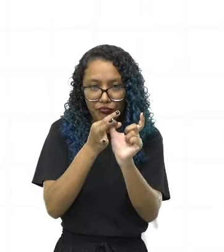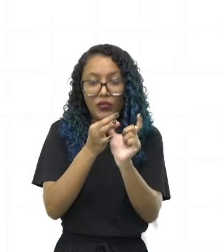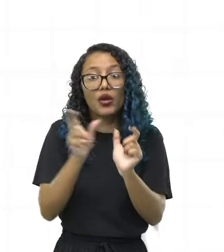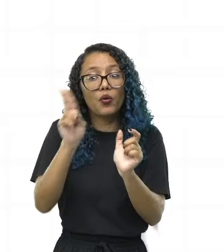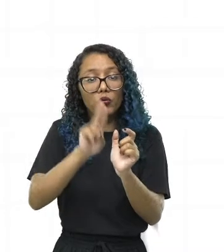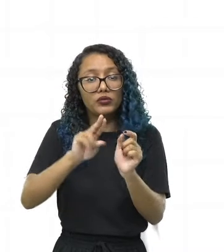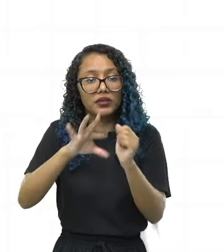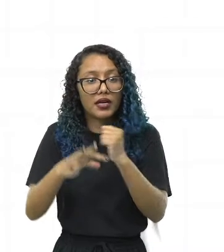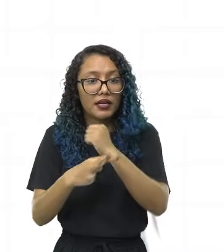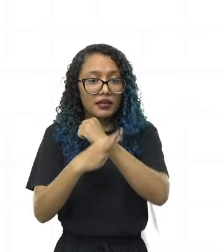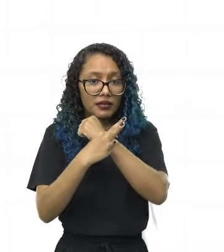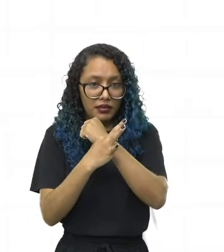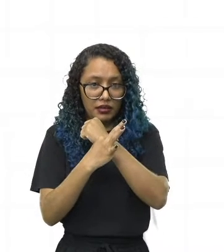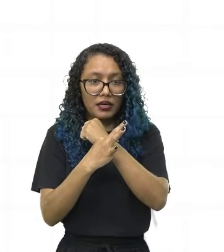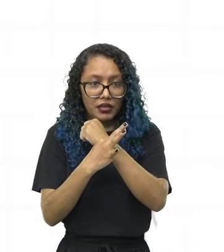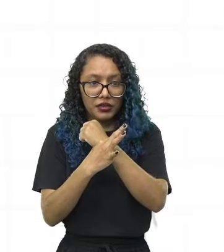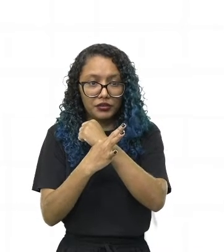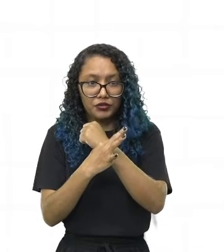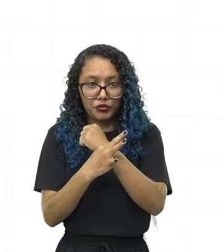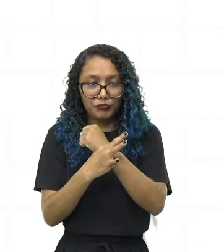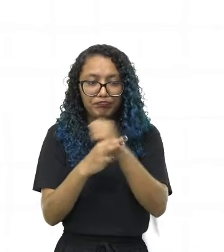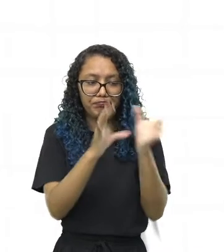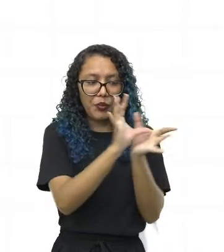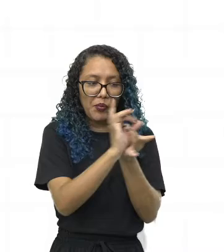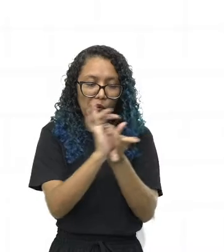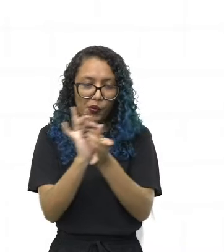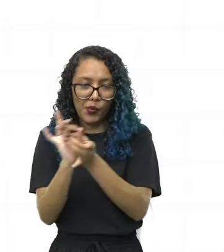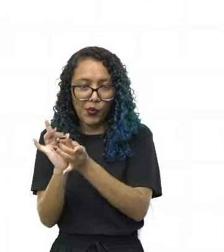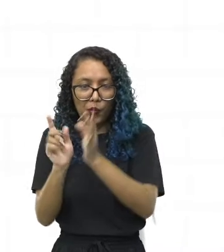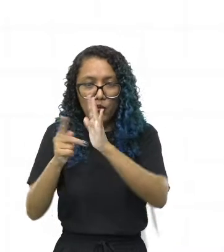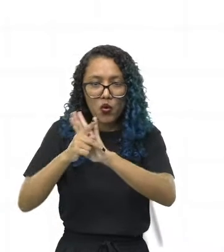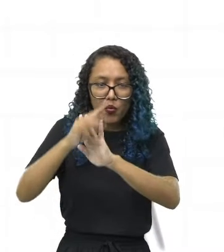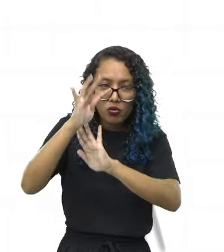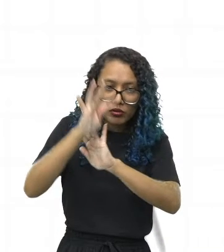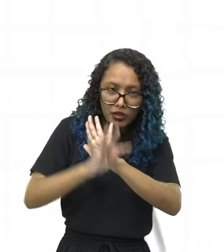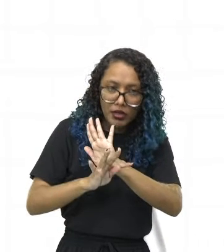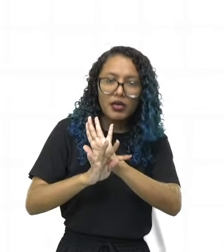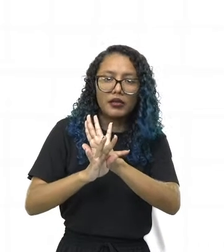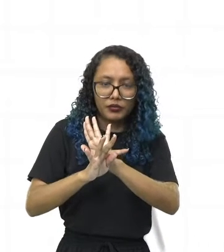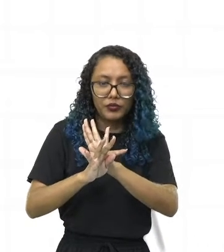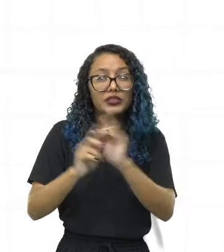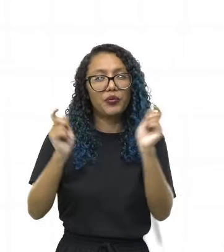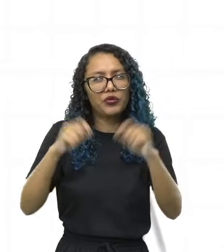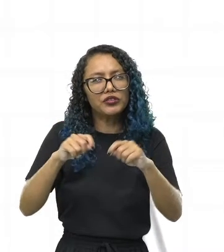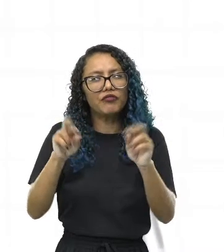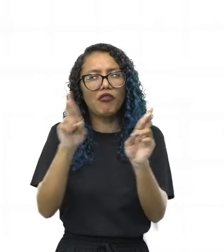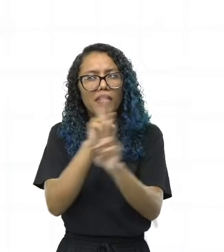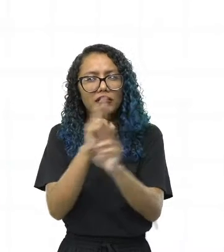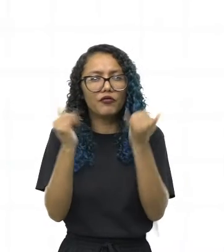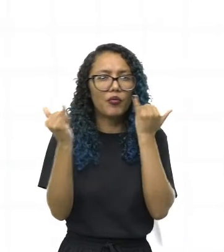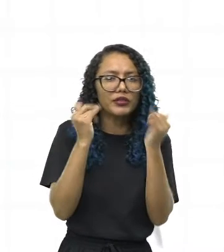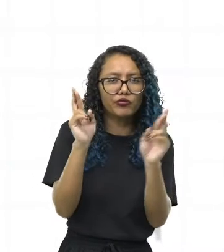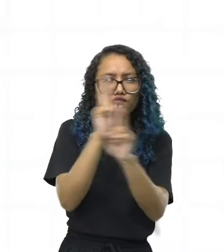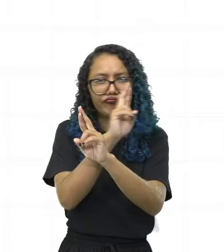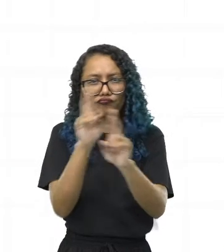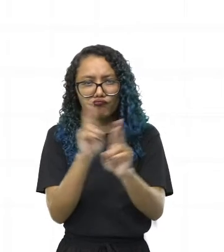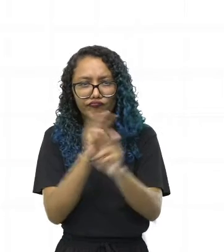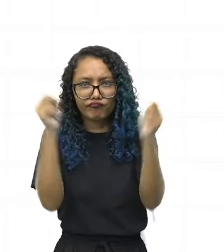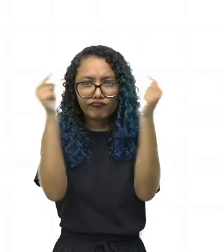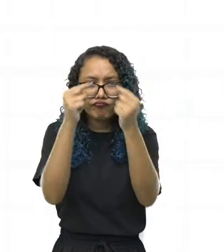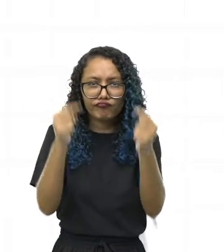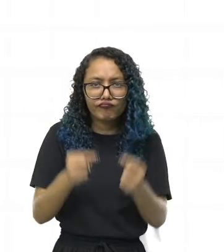a articulação entre as partes do texto para estabelecer relações entre as informações.